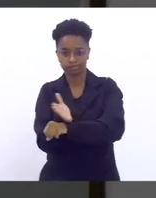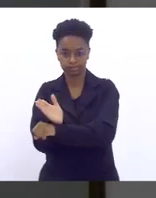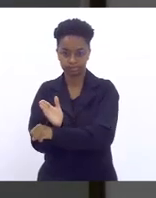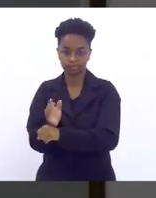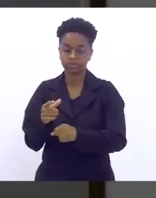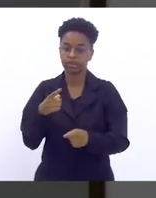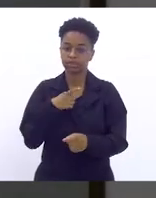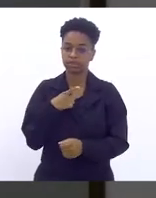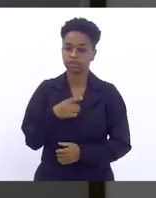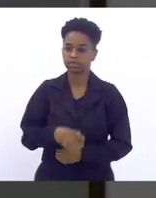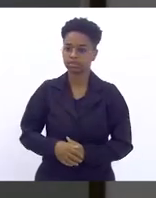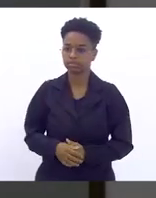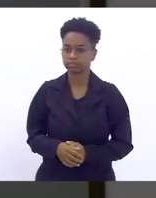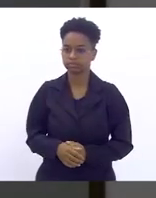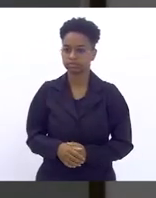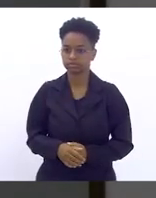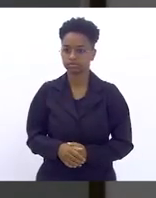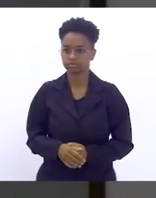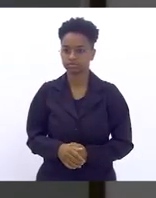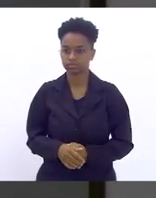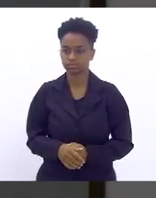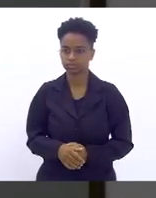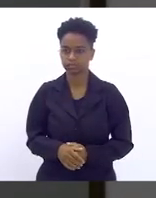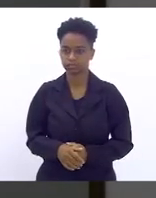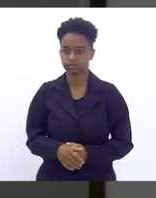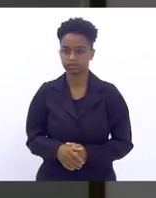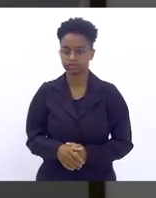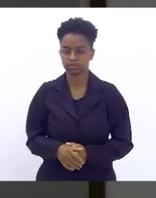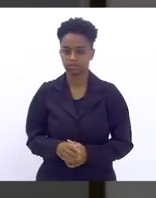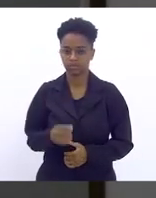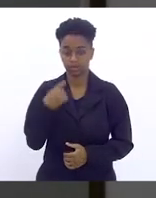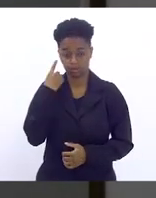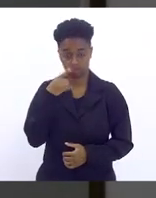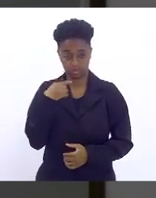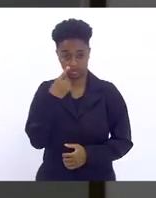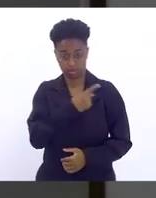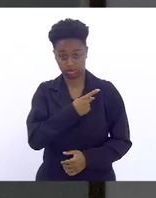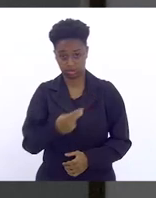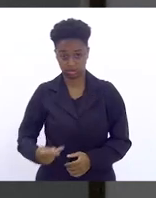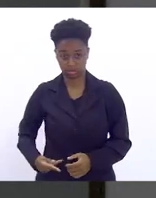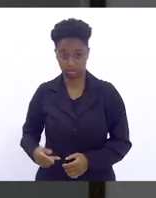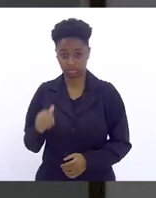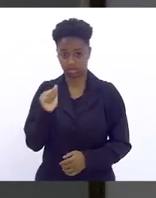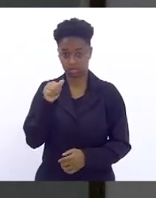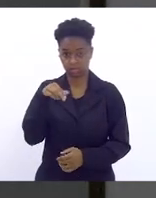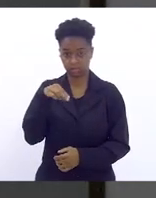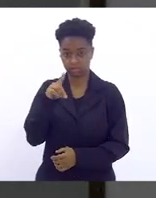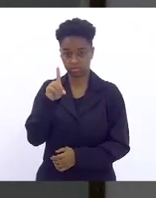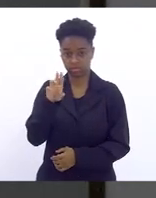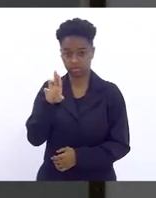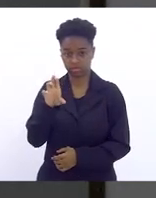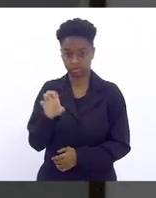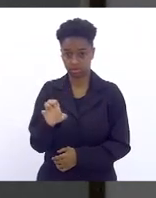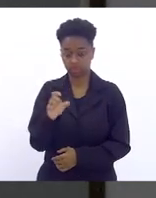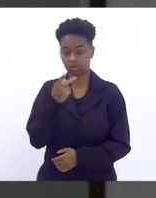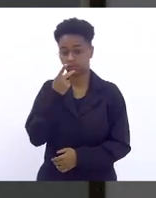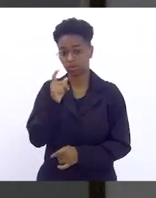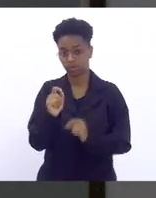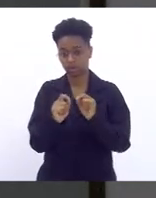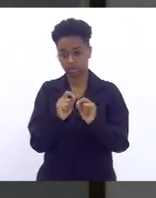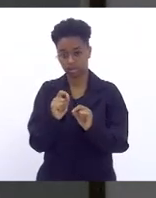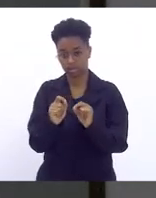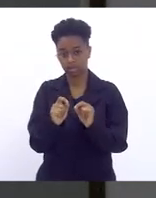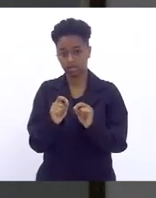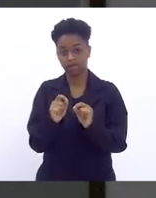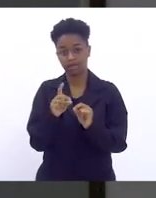que vai dar agricultura o que o deputado Presidente André Corrêa colocando é que ele vai fazer